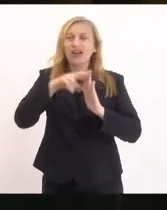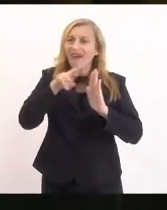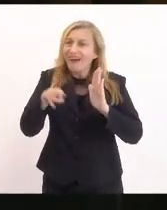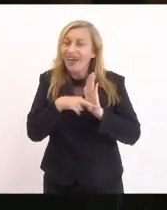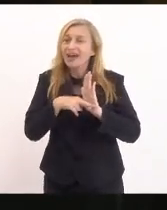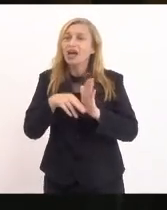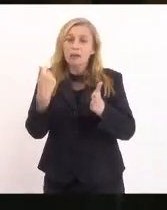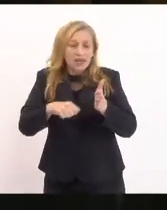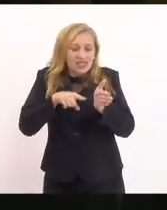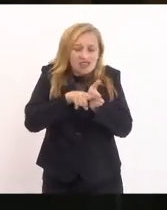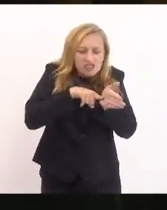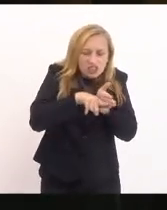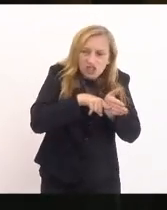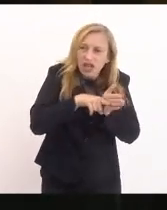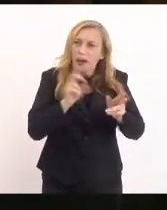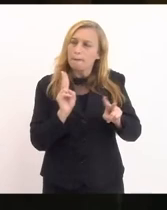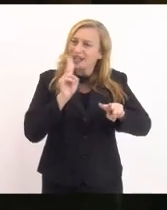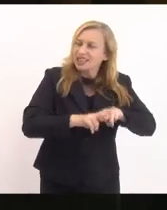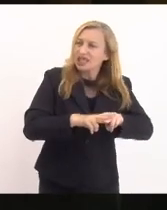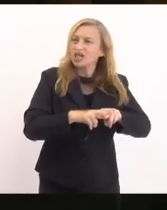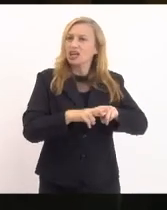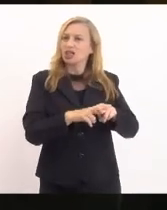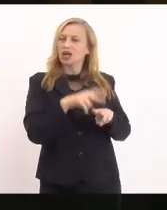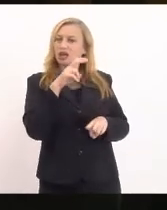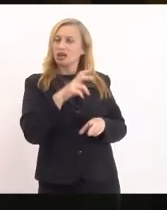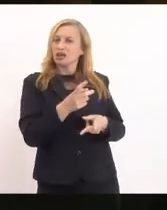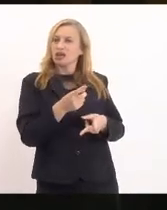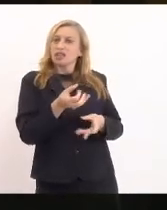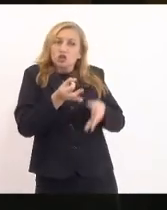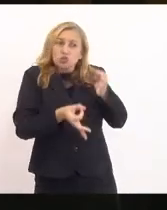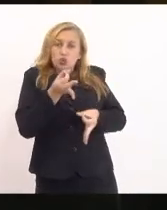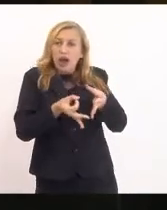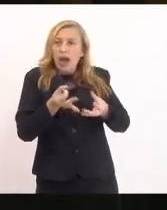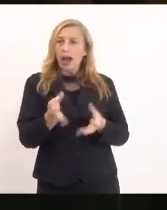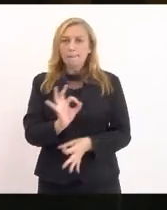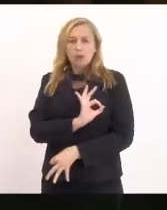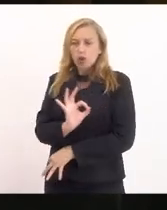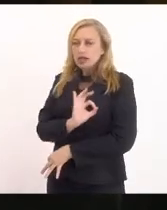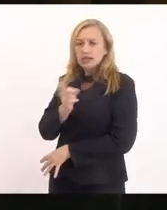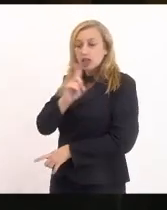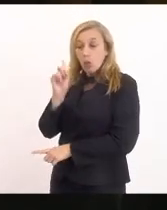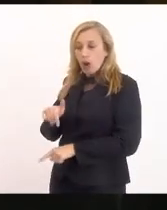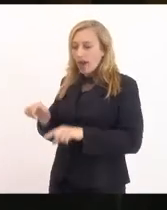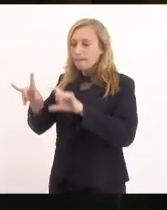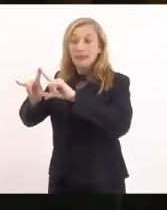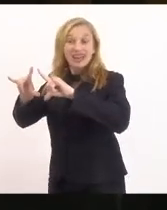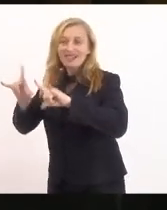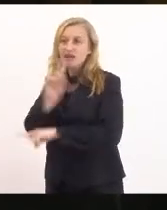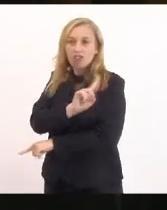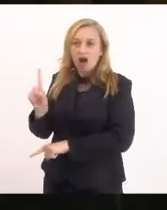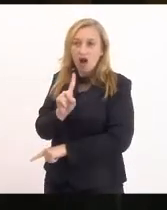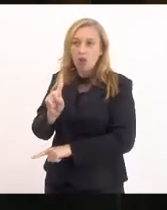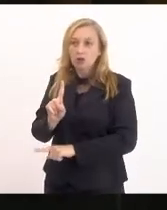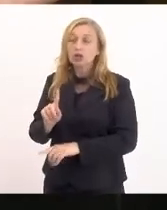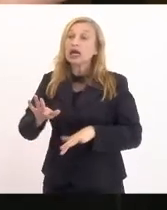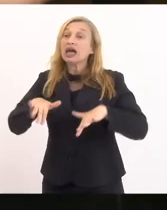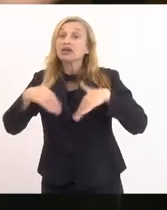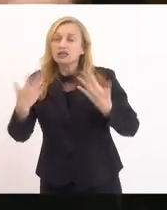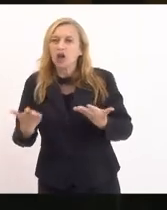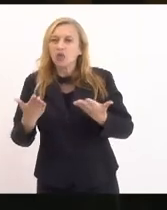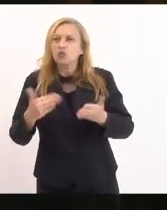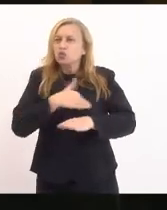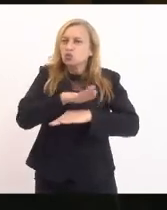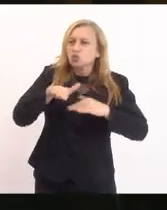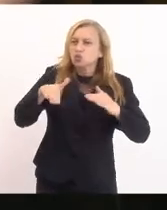que investigar, tem que prender, tem que julgar. Polícia não é milícia oficial. Então essa atmosfera,